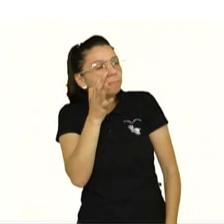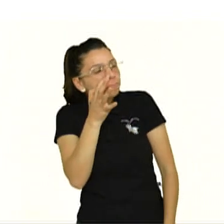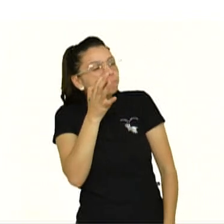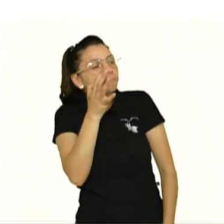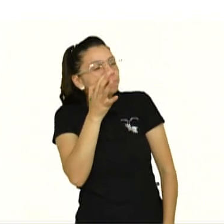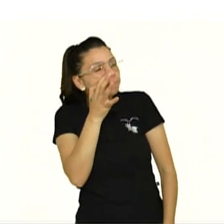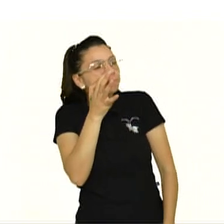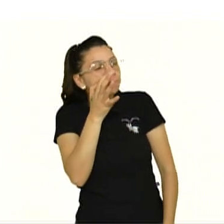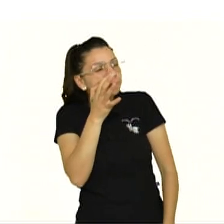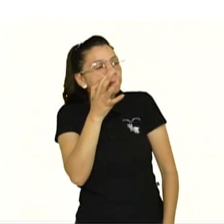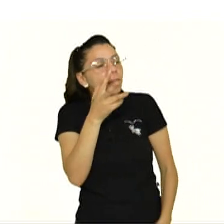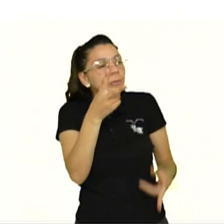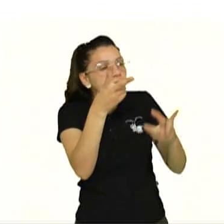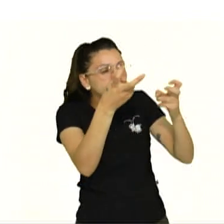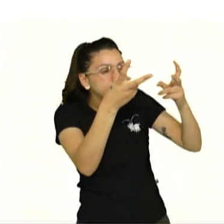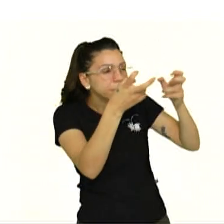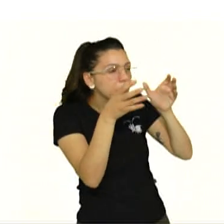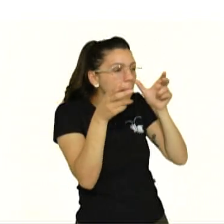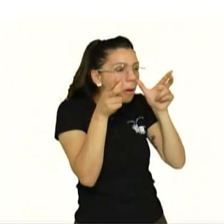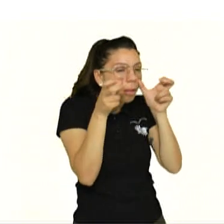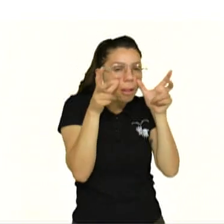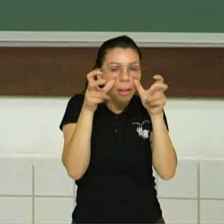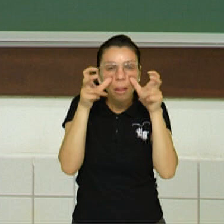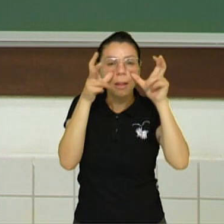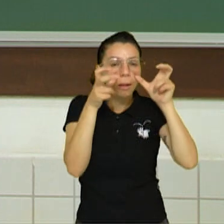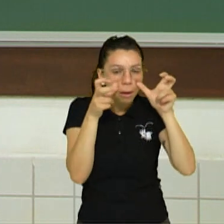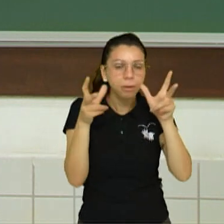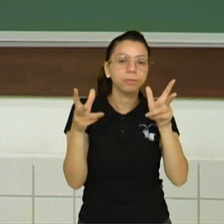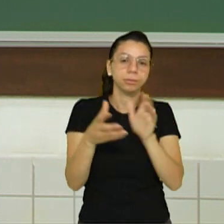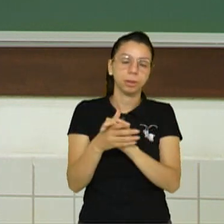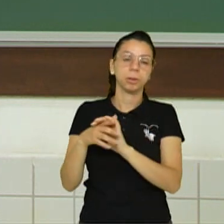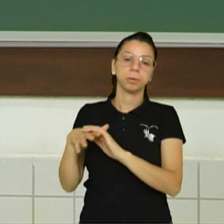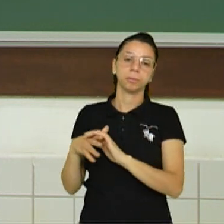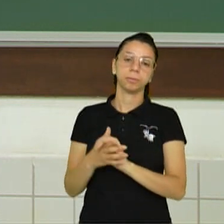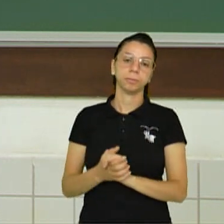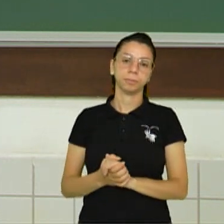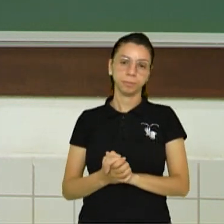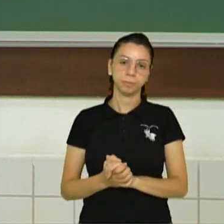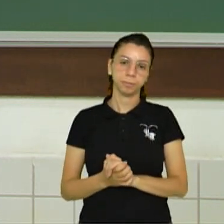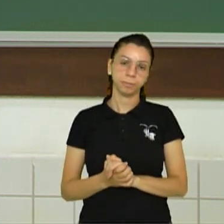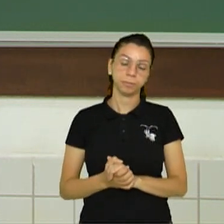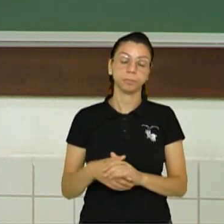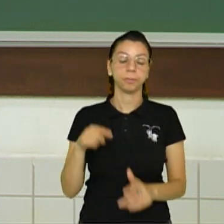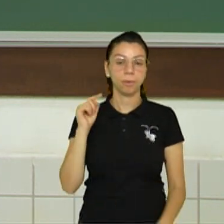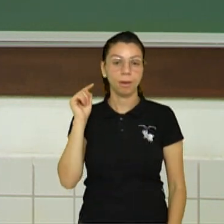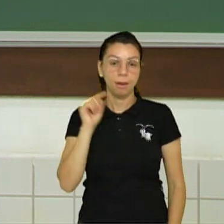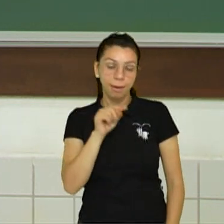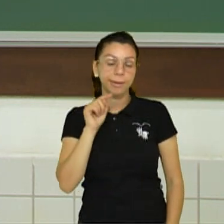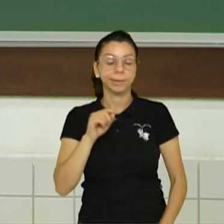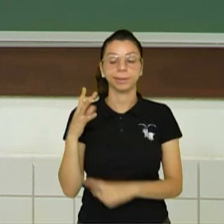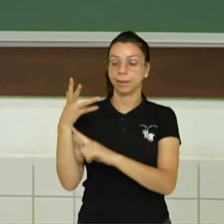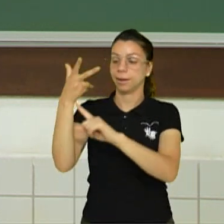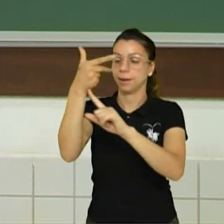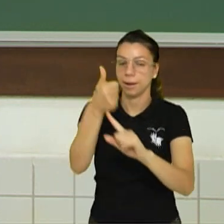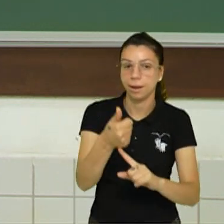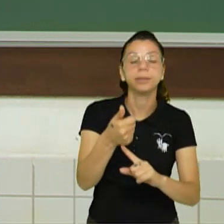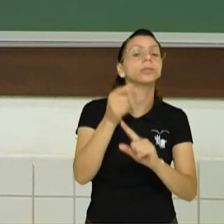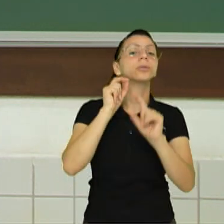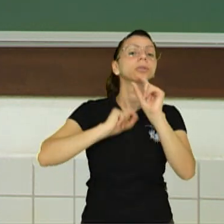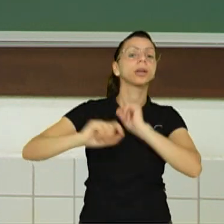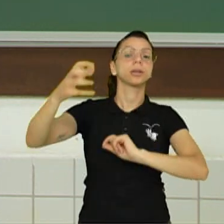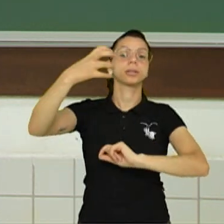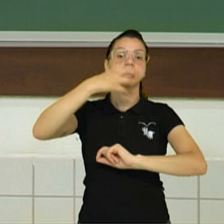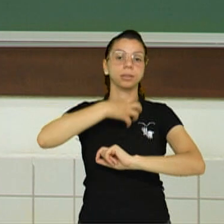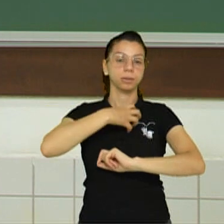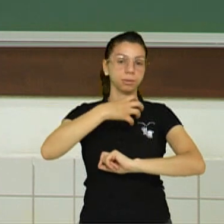captar esses sentimentos que o artista está passando. Esta arte classicista lida com os